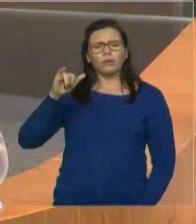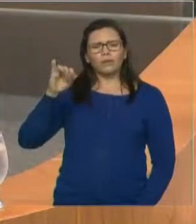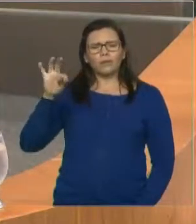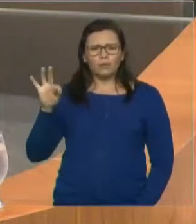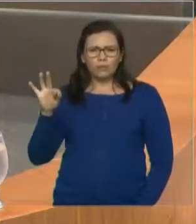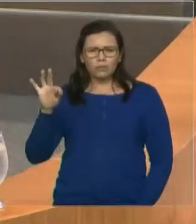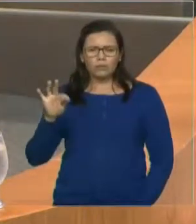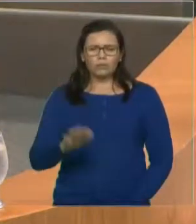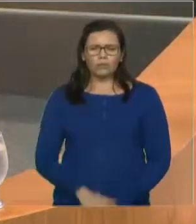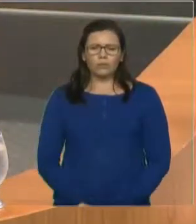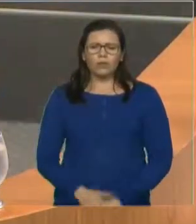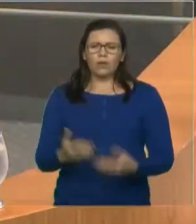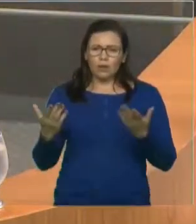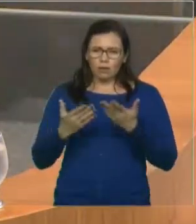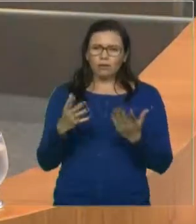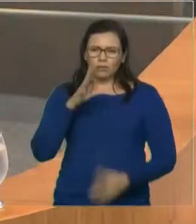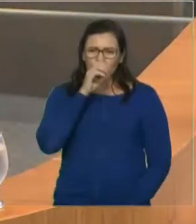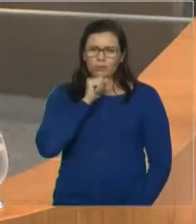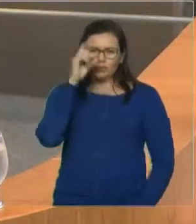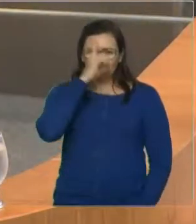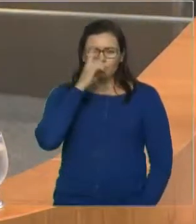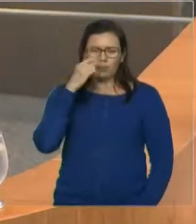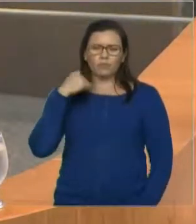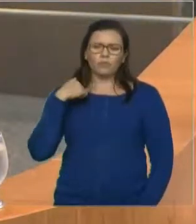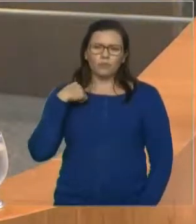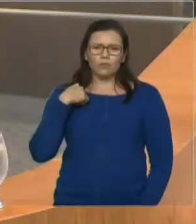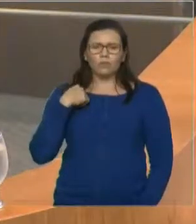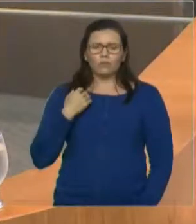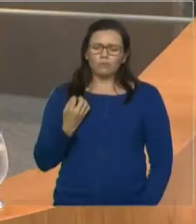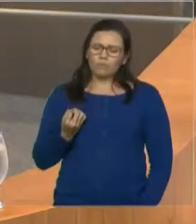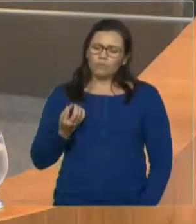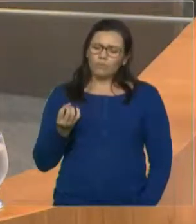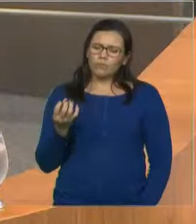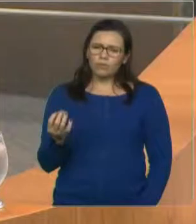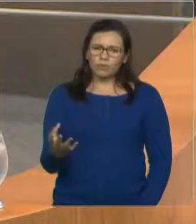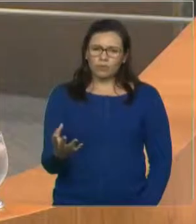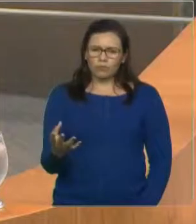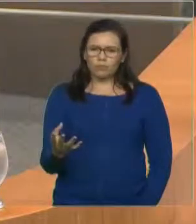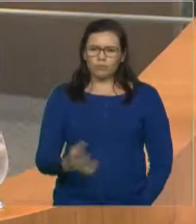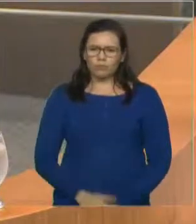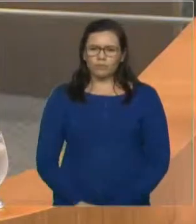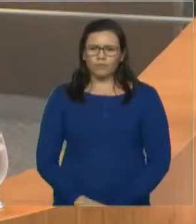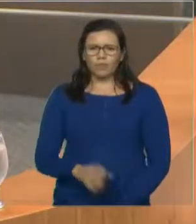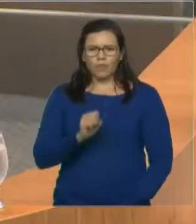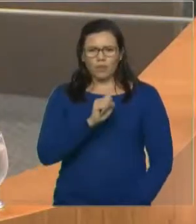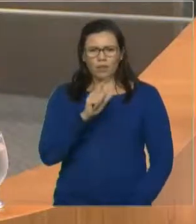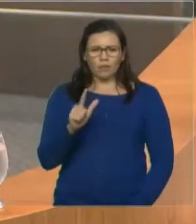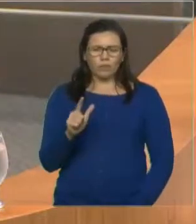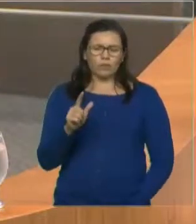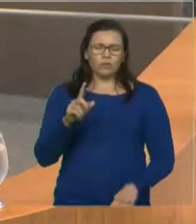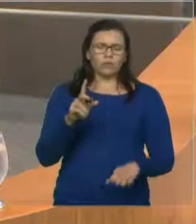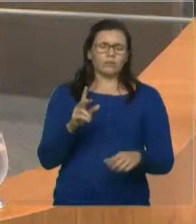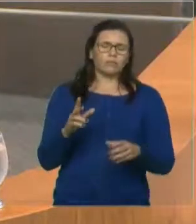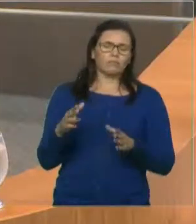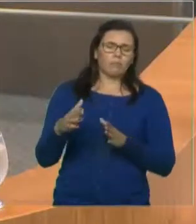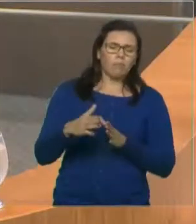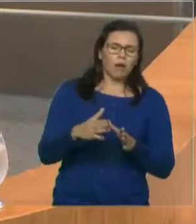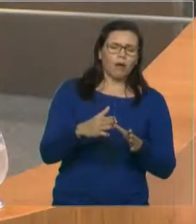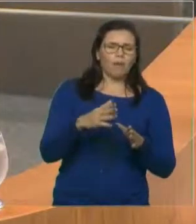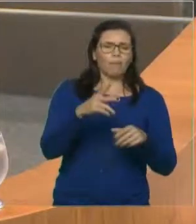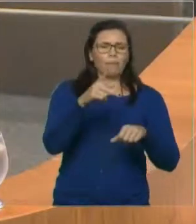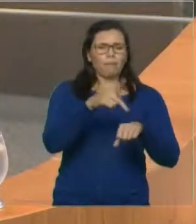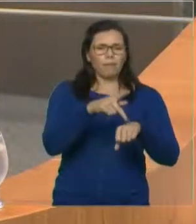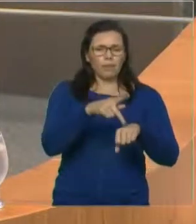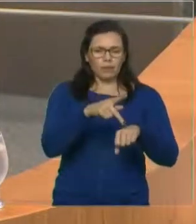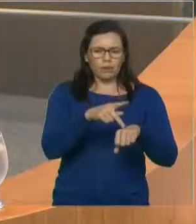Agora mesmo, esse final de semana, estava me deslocando da cidade, tanto de São Luís para Pedreiras, nesse evento junino que